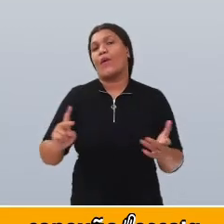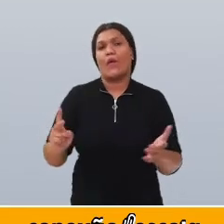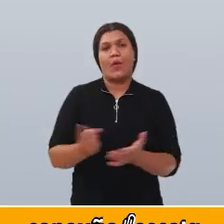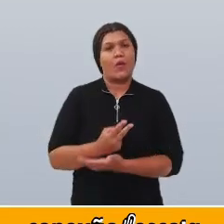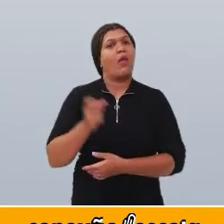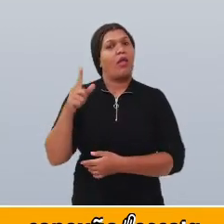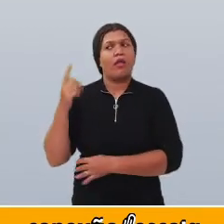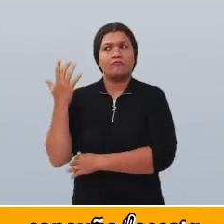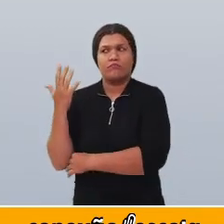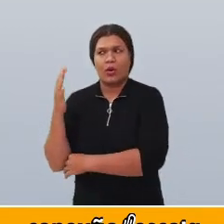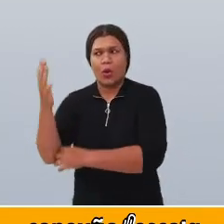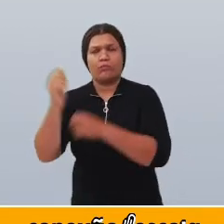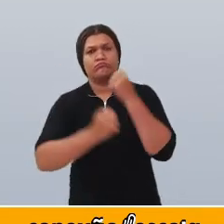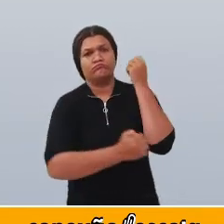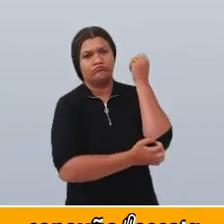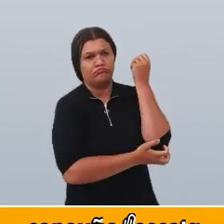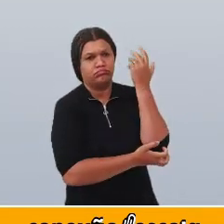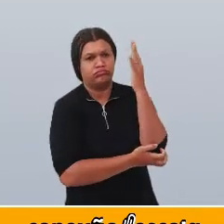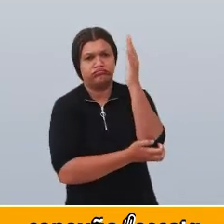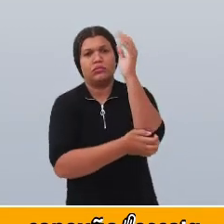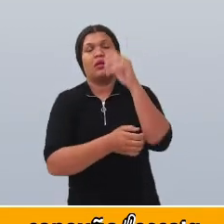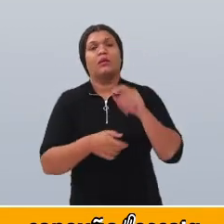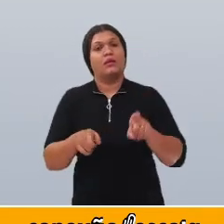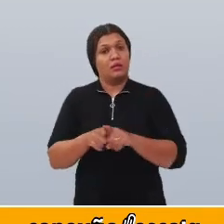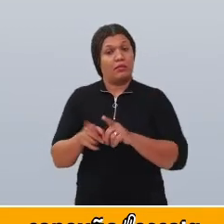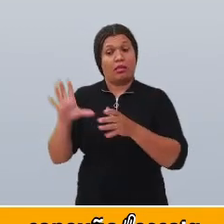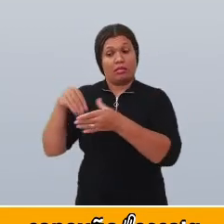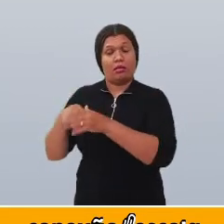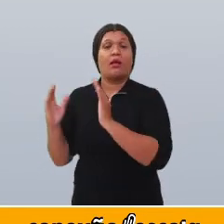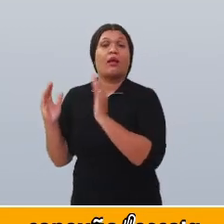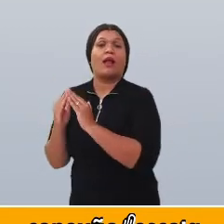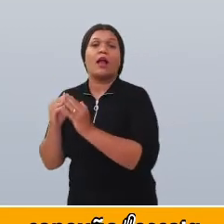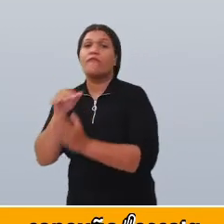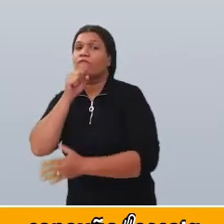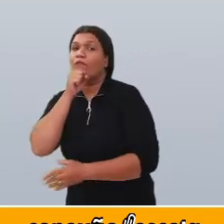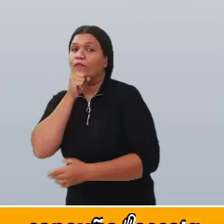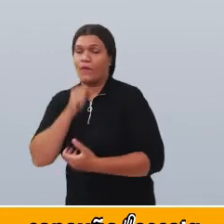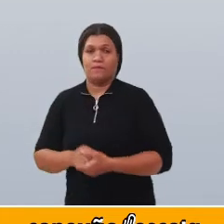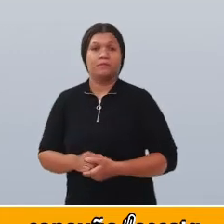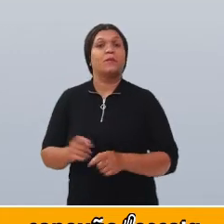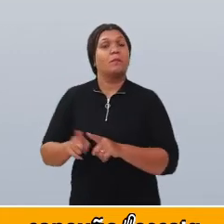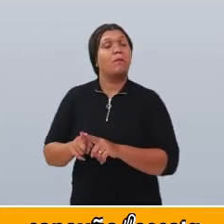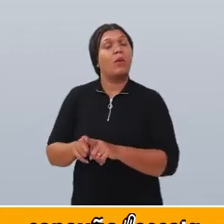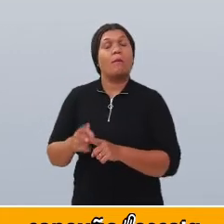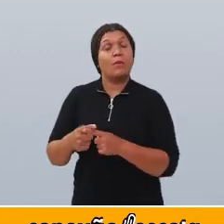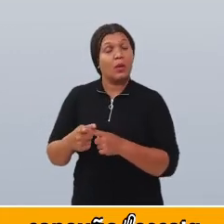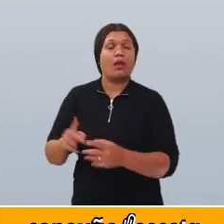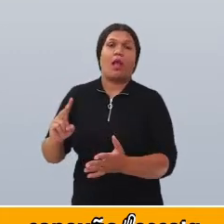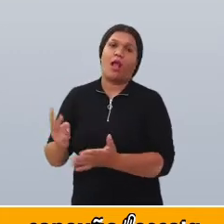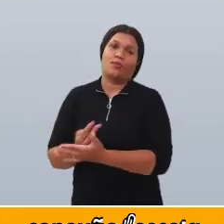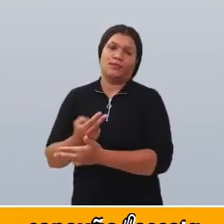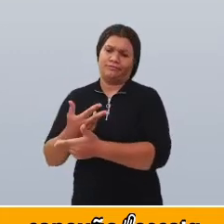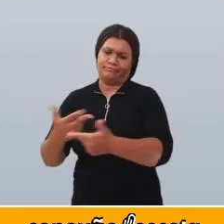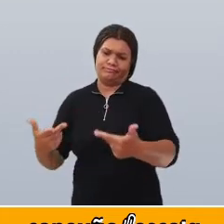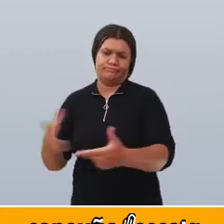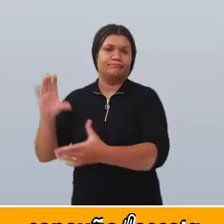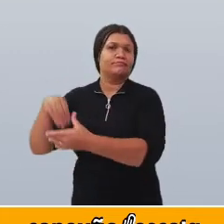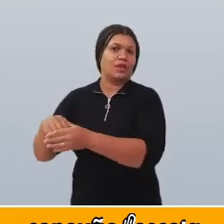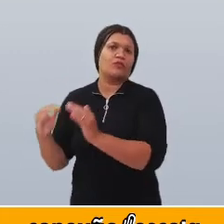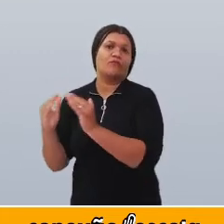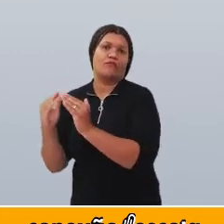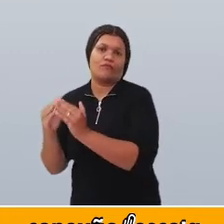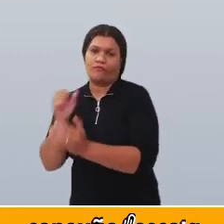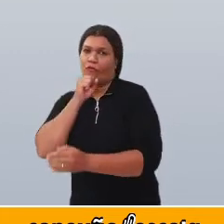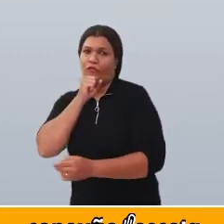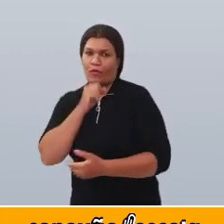na floresta e também na casa da vovozinha, porque acontece uma série de fatos ali.